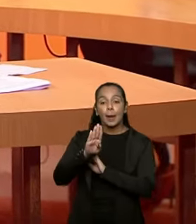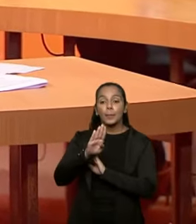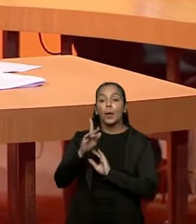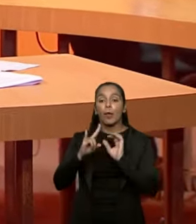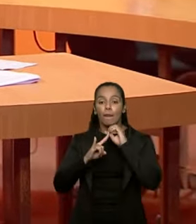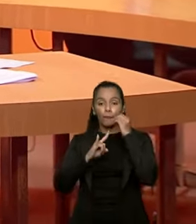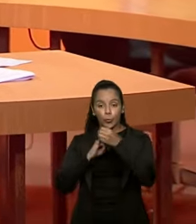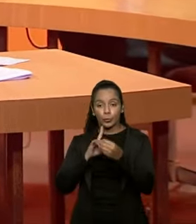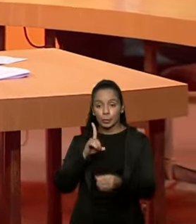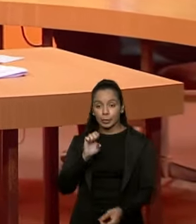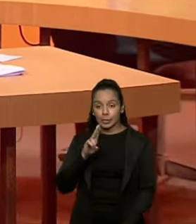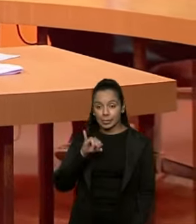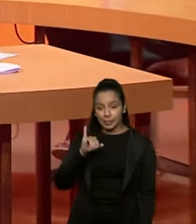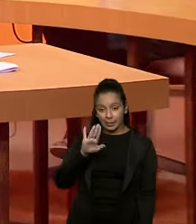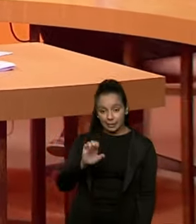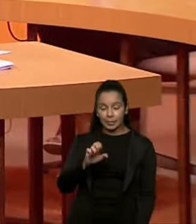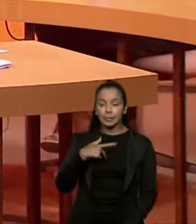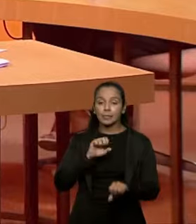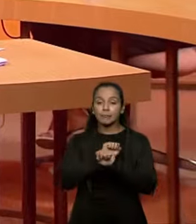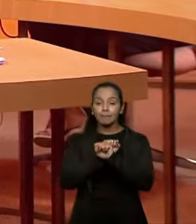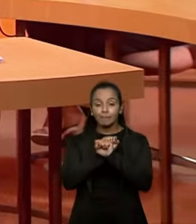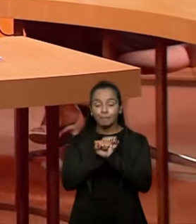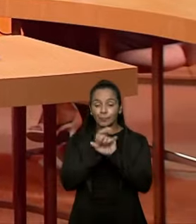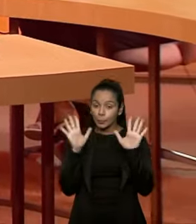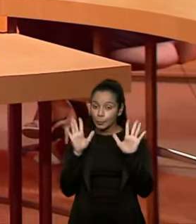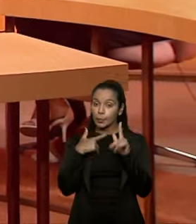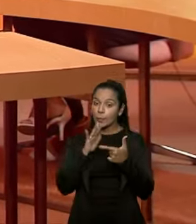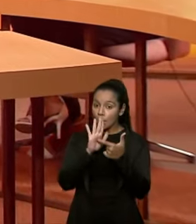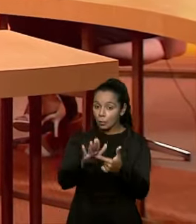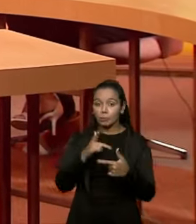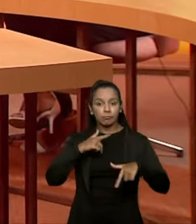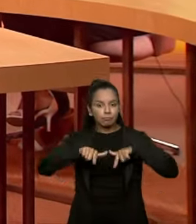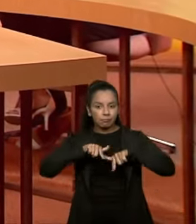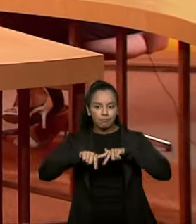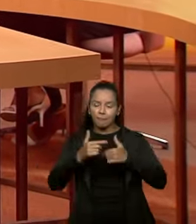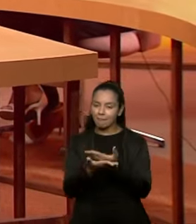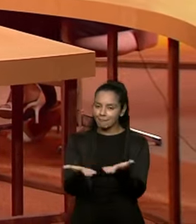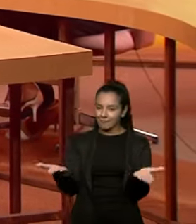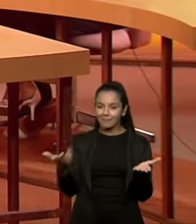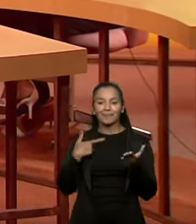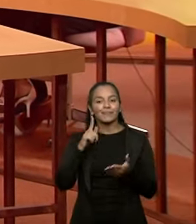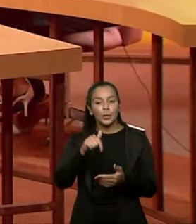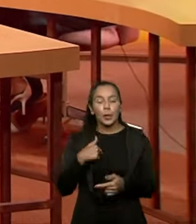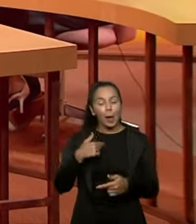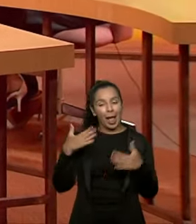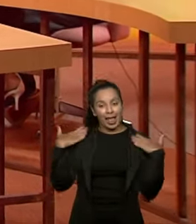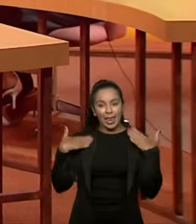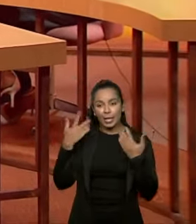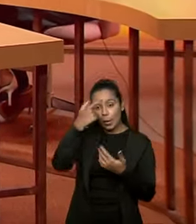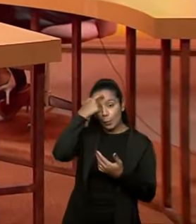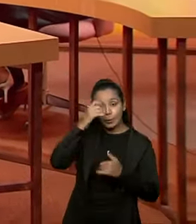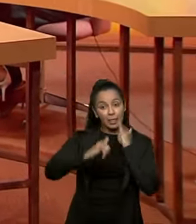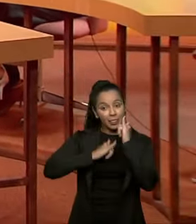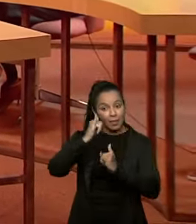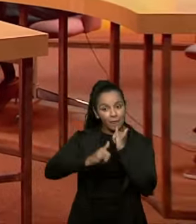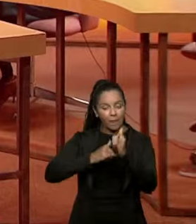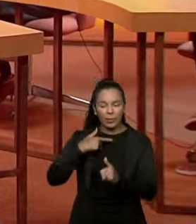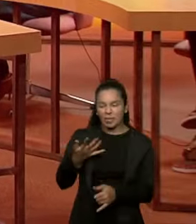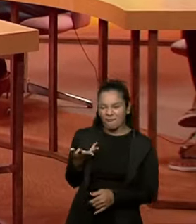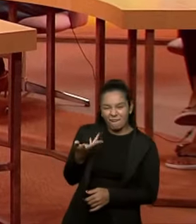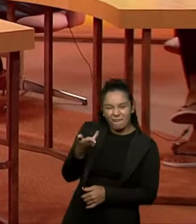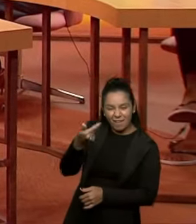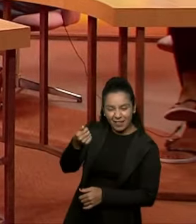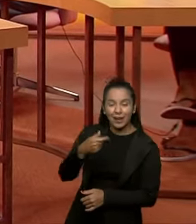Valle. E é o Ciencessura levando serviço para você com muita alegria, muita consciência, informação privilegiada,